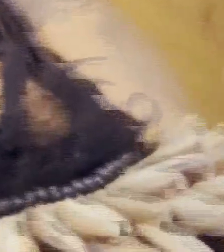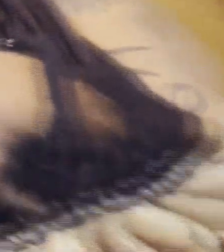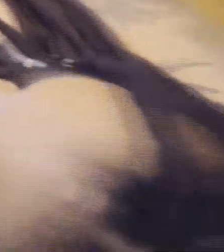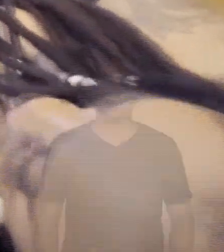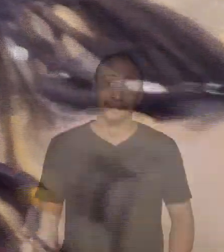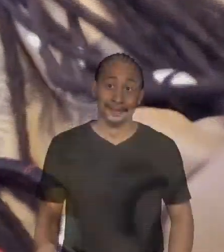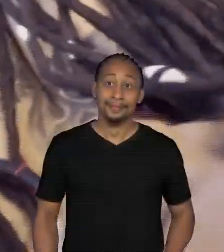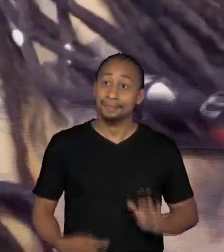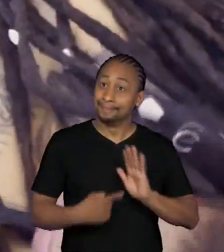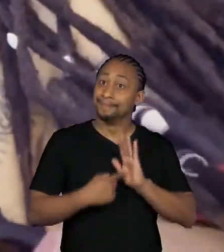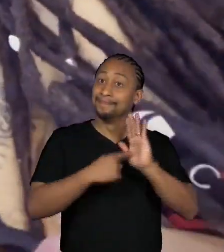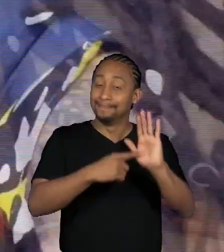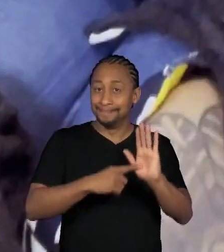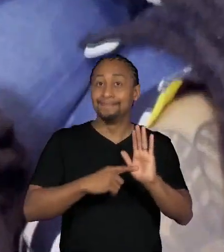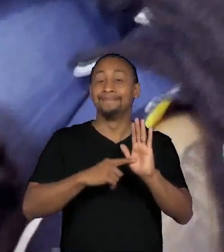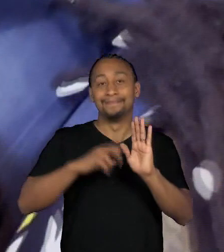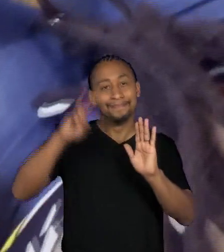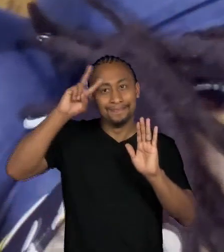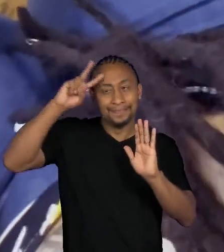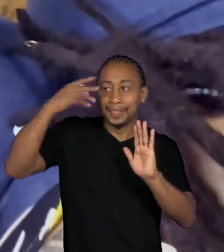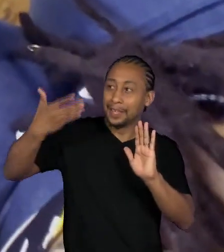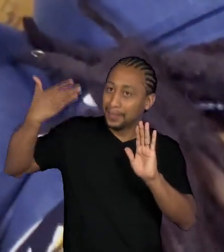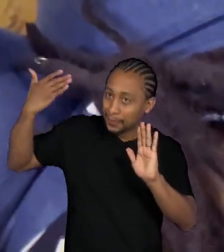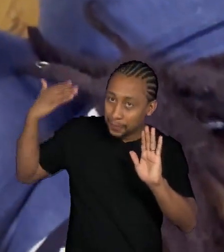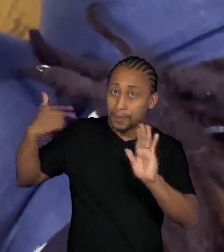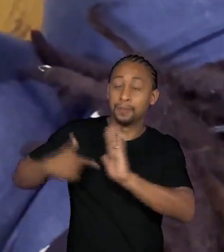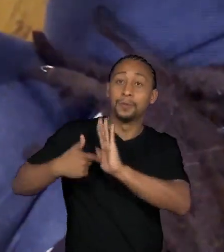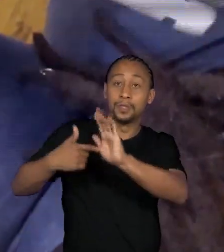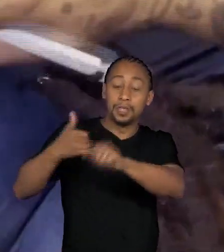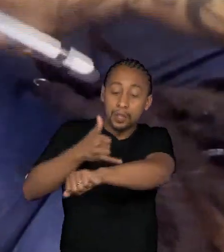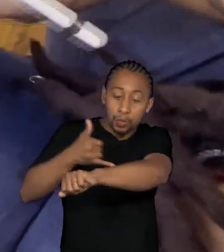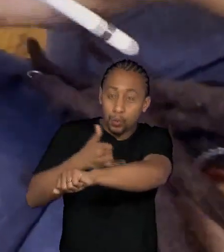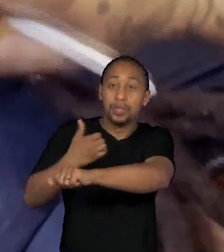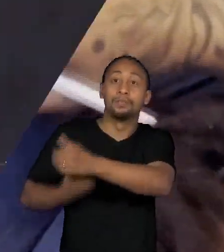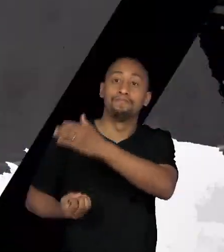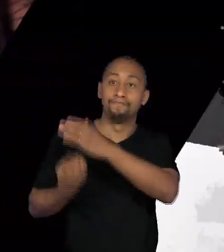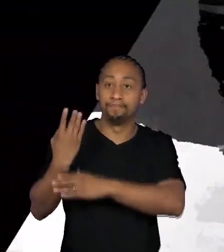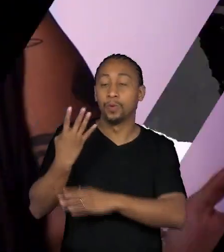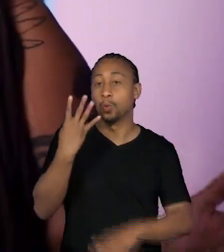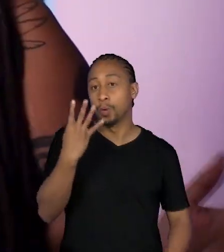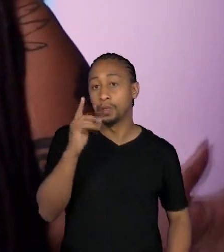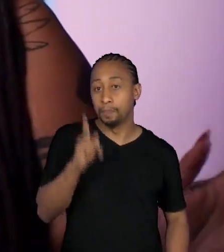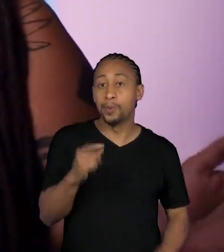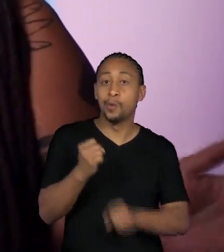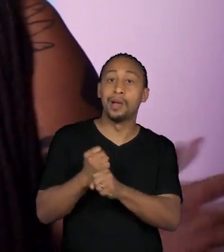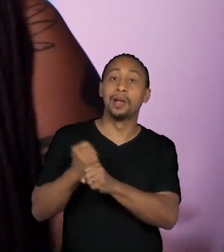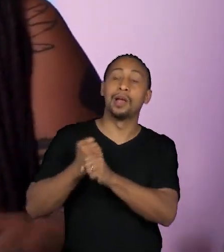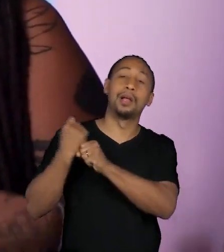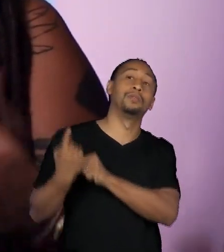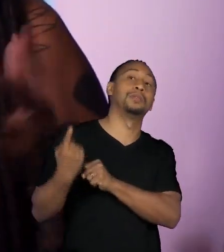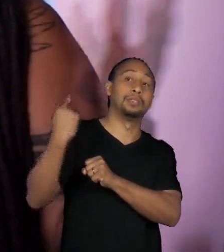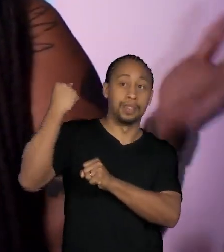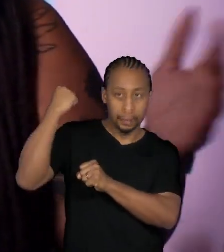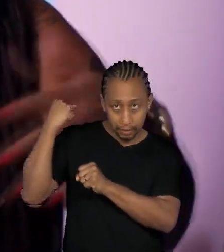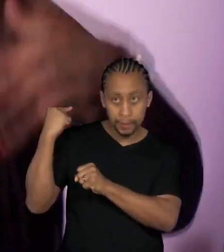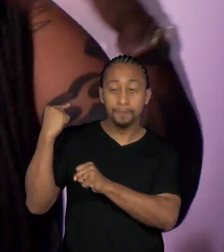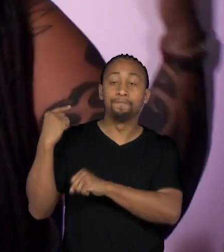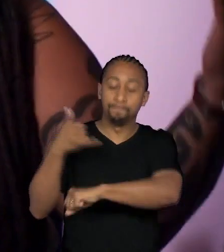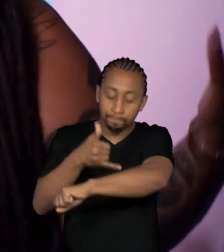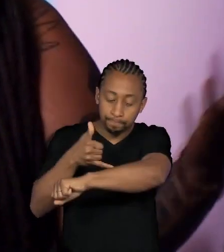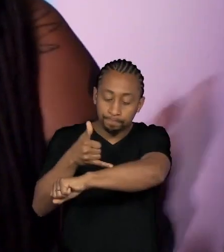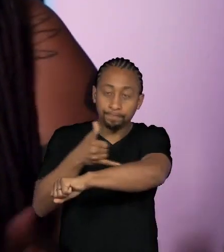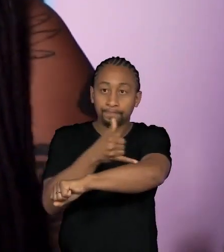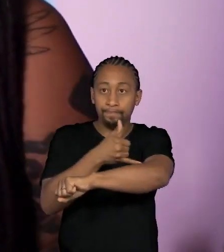Segundo registros históricos, a tatuagem surgiu há cerca de 4.000 anos atrás, né? Essa galera da antiga, né? Esse pessoal, a